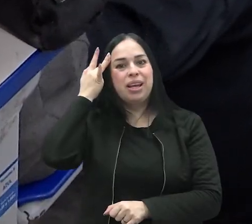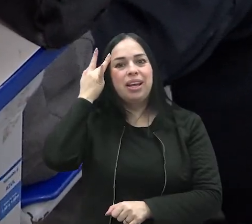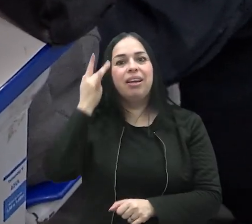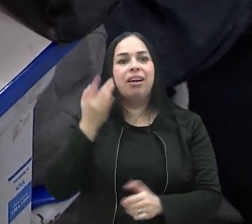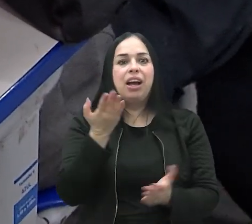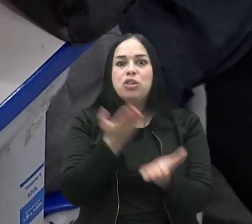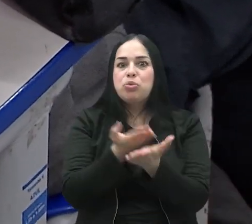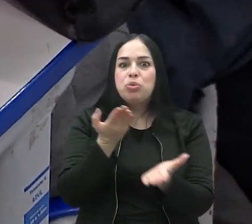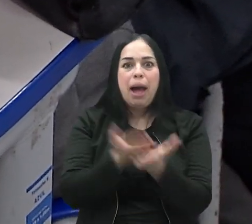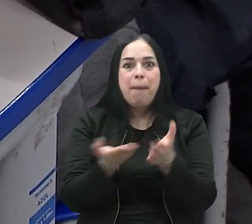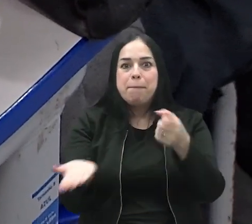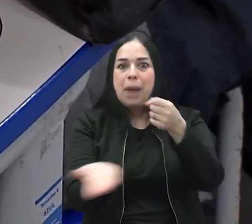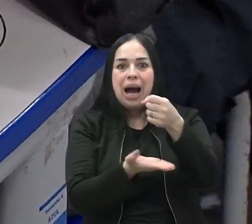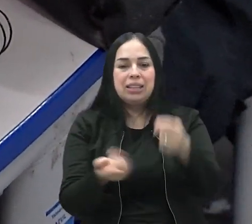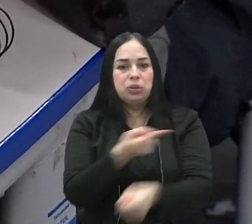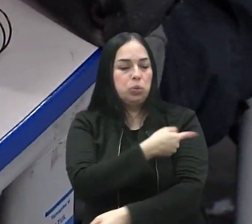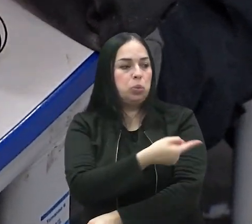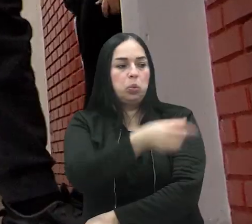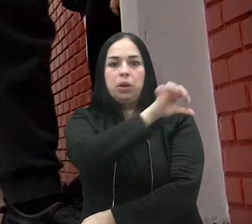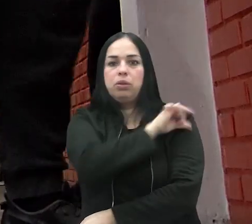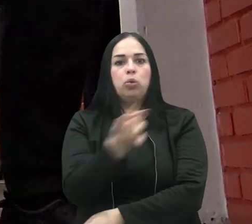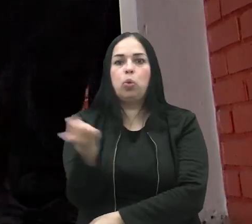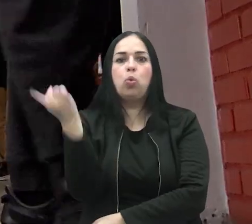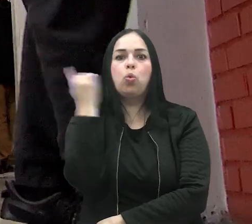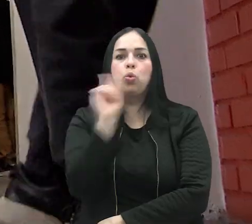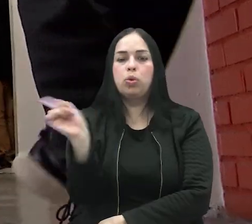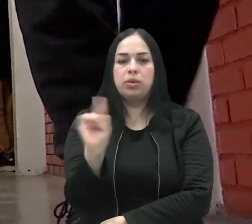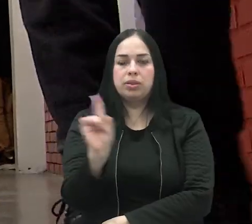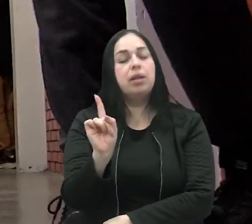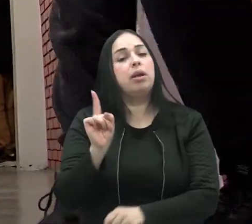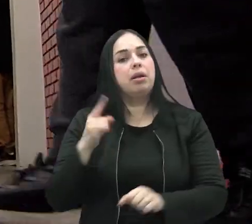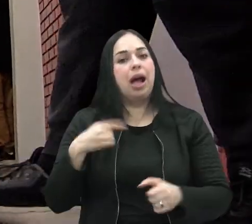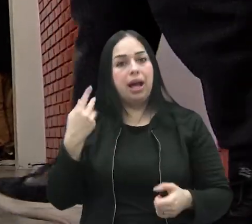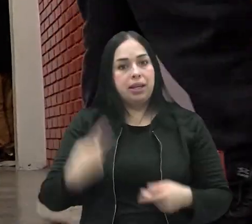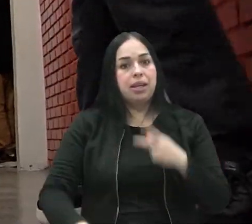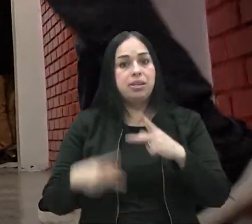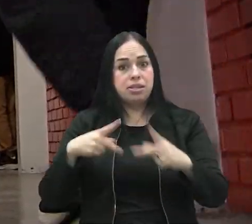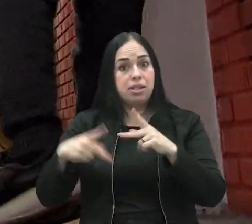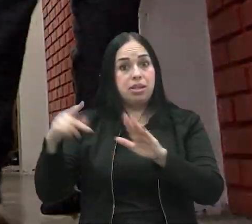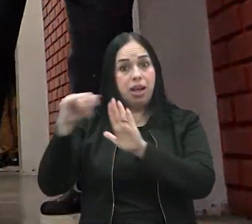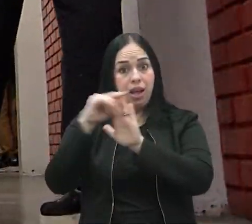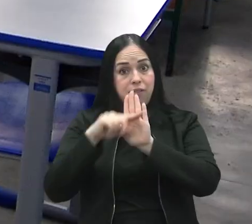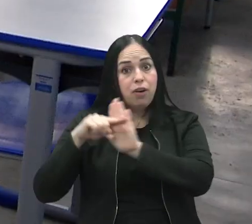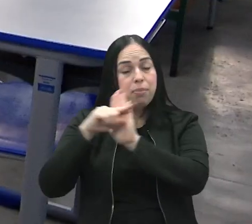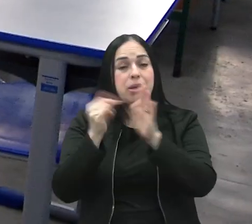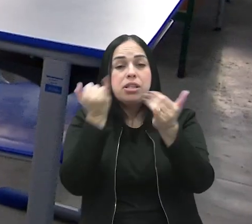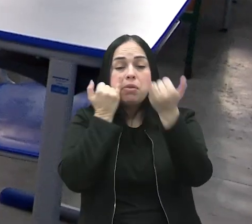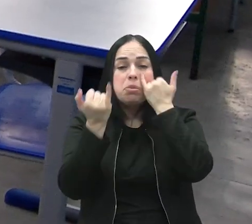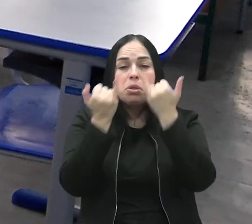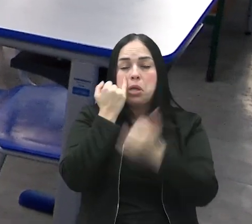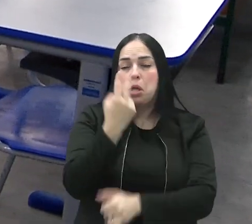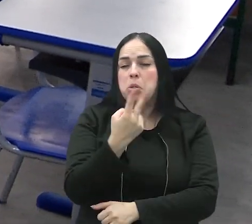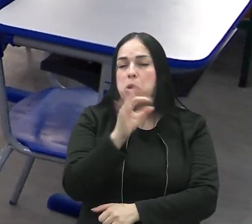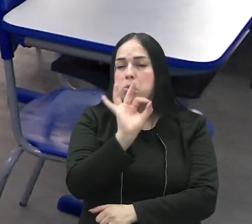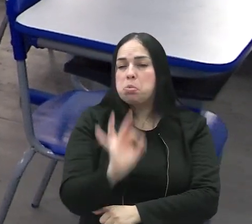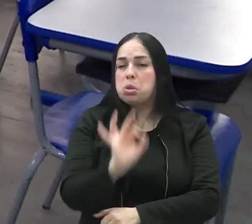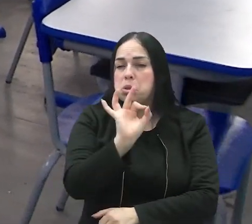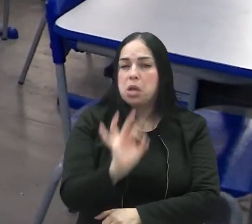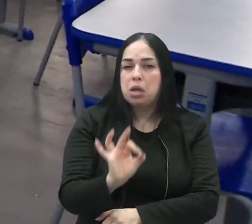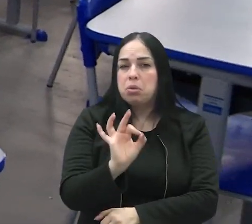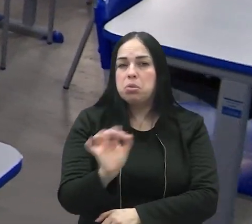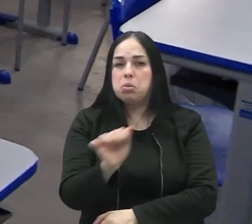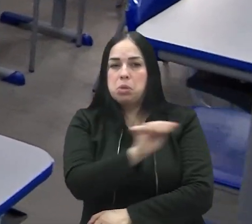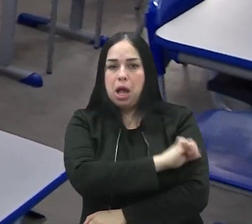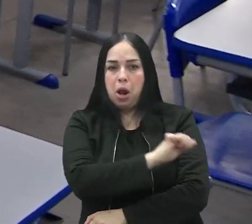não concluíram a educação básica. Em São José, dados do INEP apontam que pouco mais